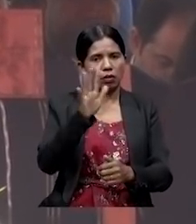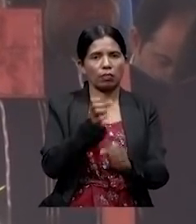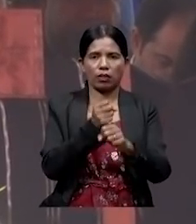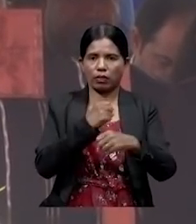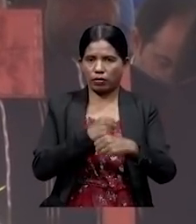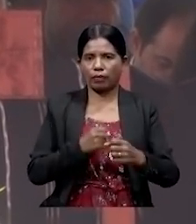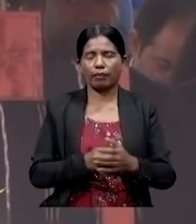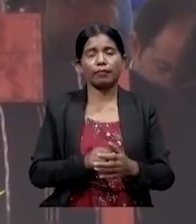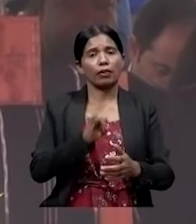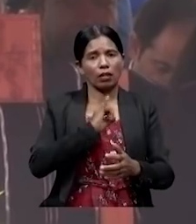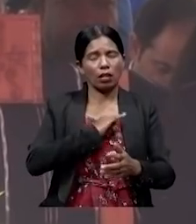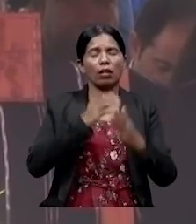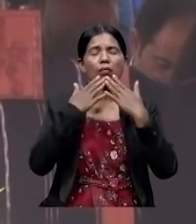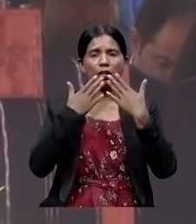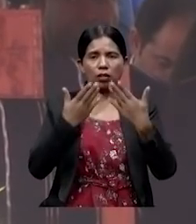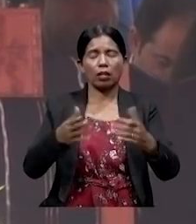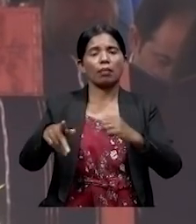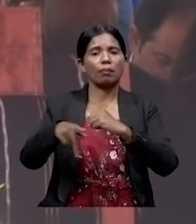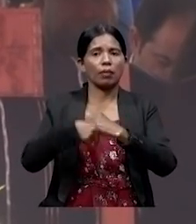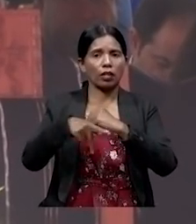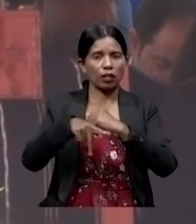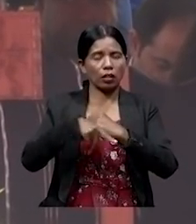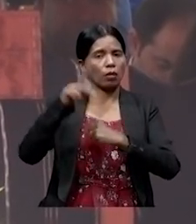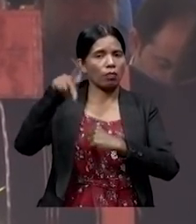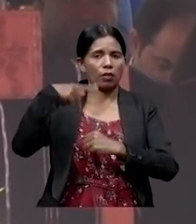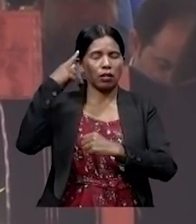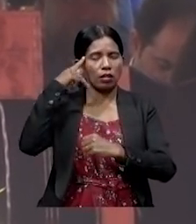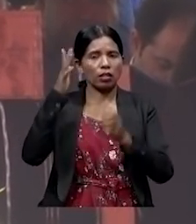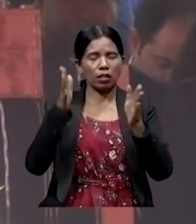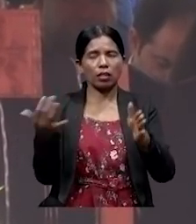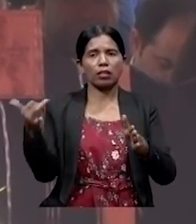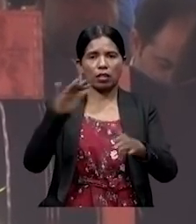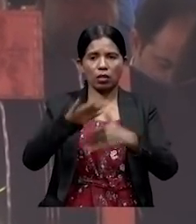Ao agradecer partidos políticos Sira, Pot, Nokik,